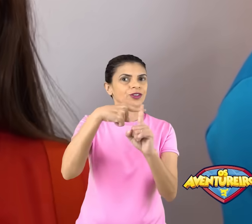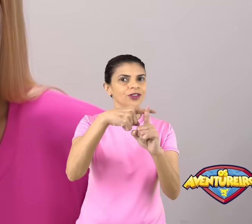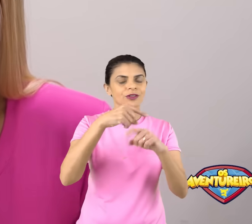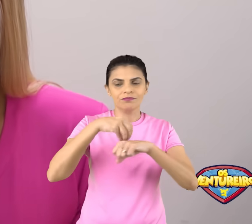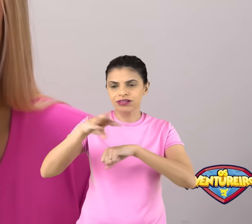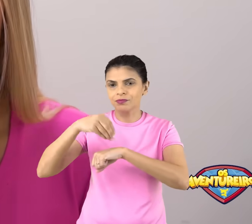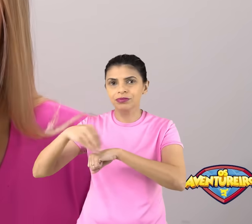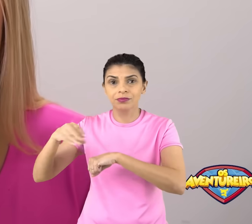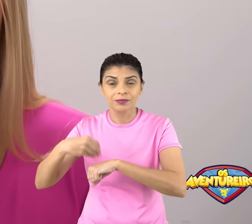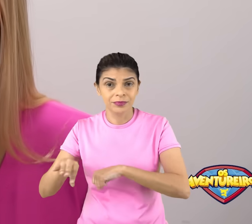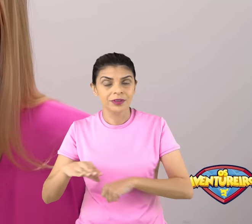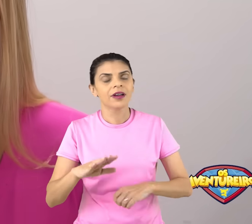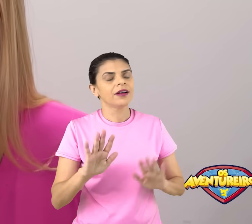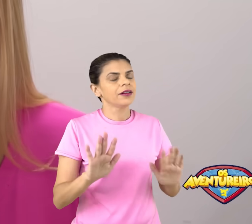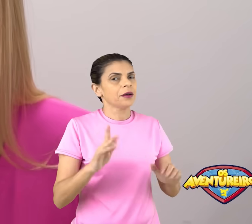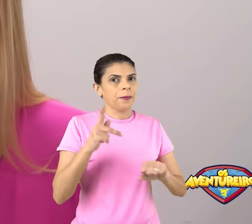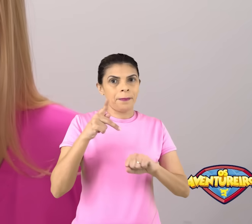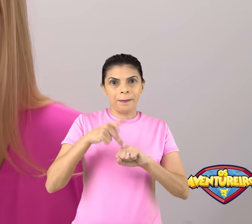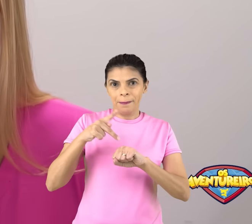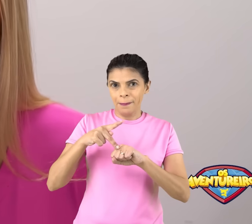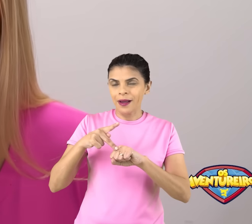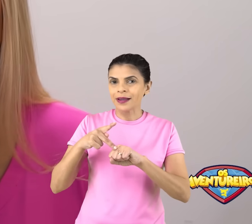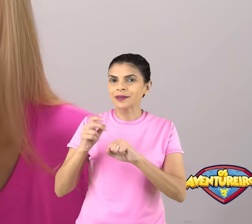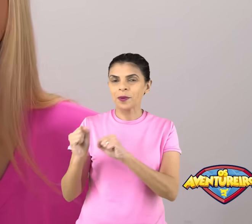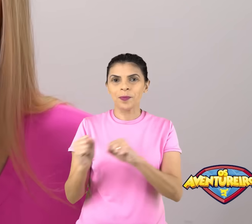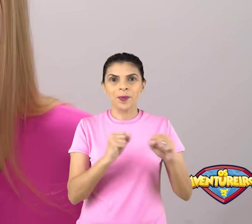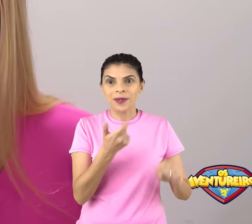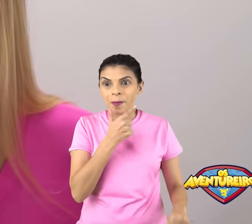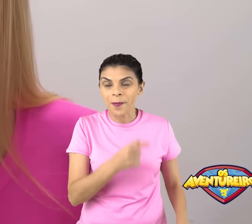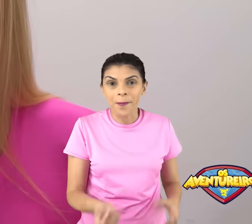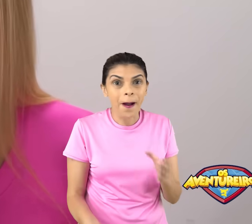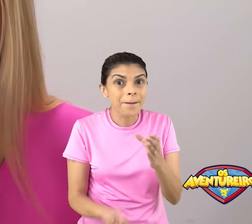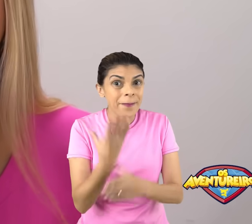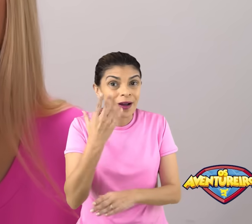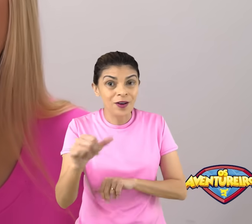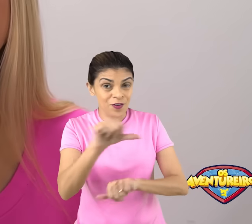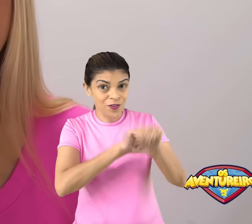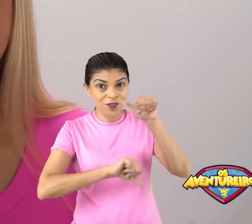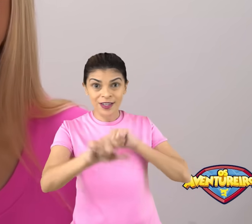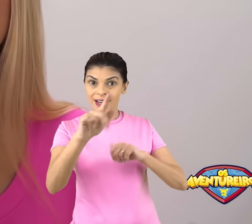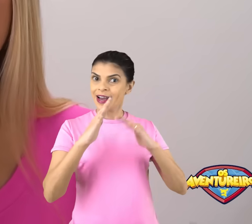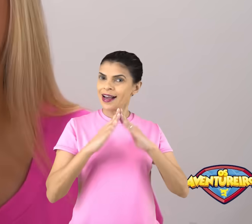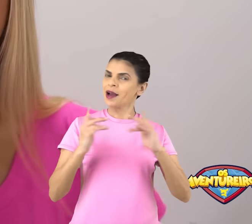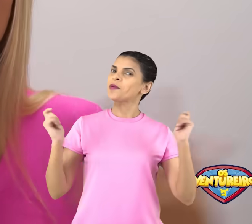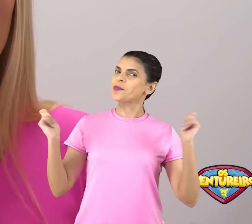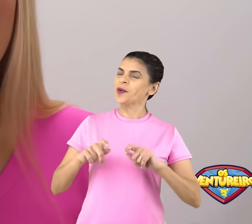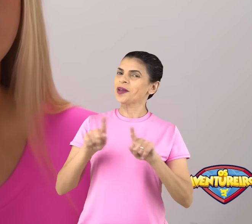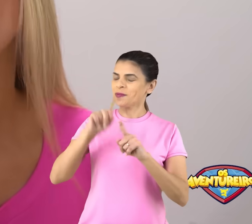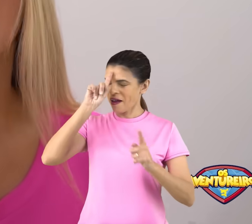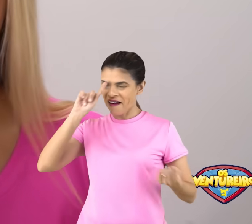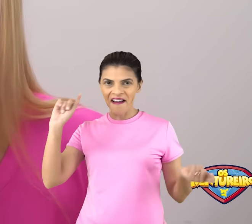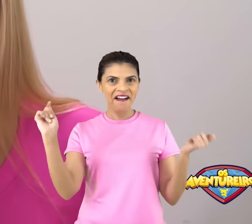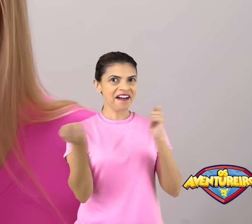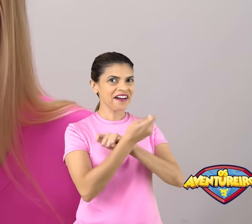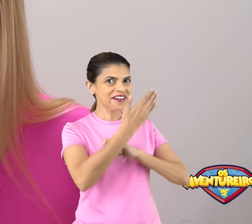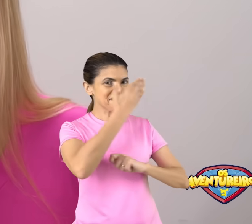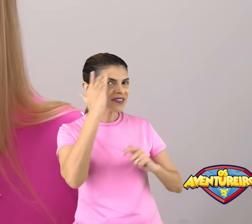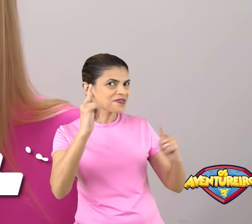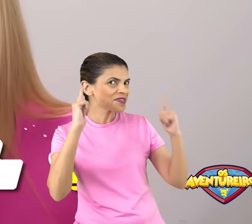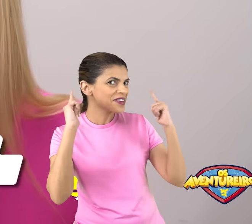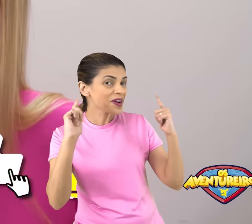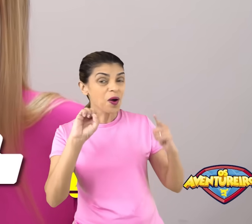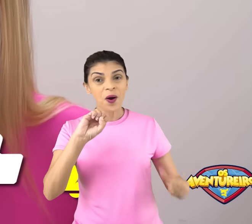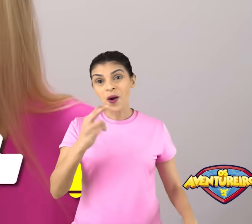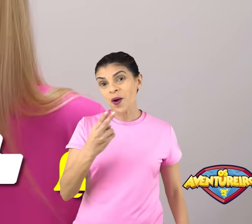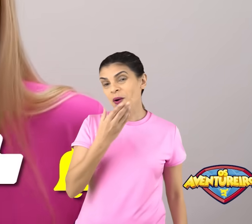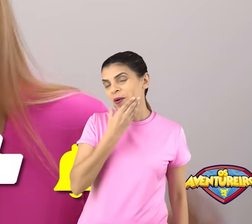positivas. Finalmente a Pedra do Poder Colorida apareceu. E agora você aí de casa também pode virar um aventureiro ou uma